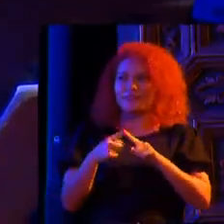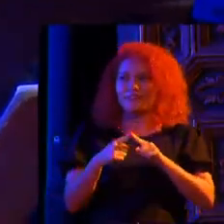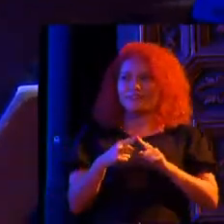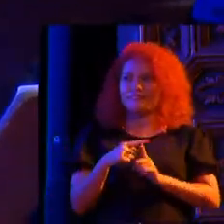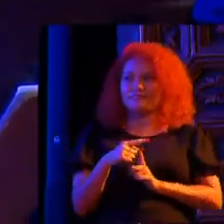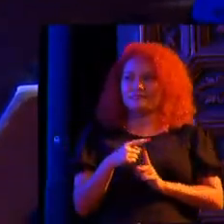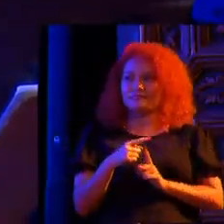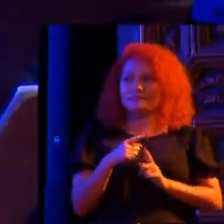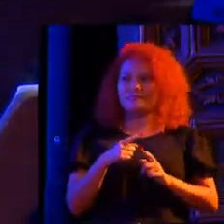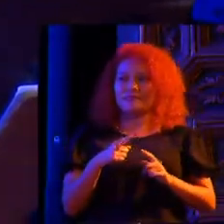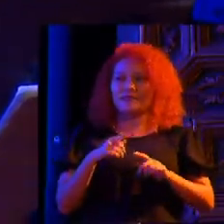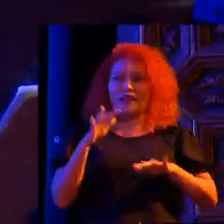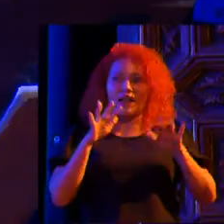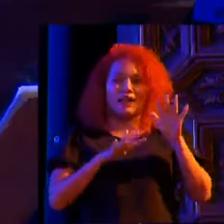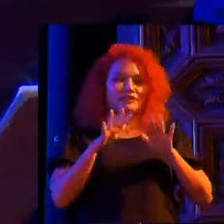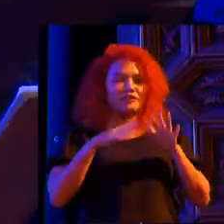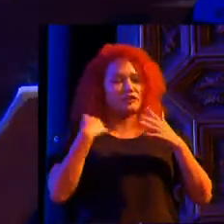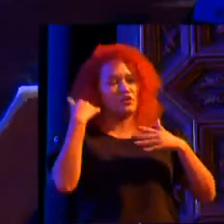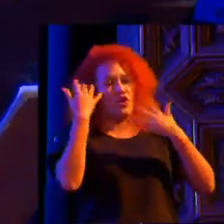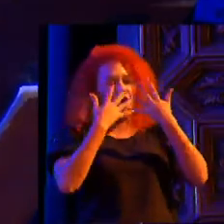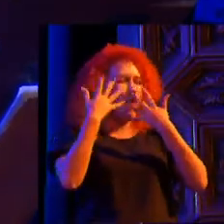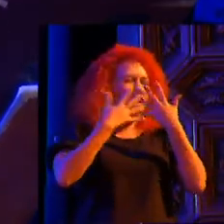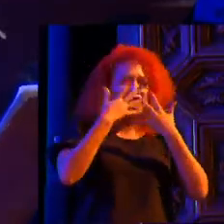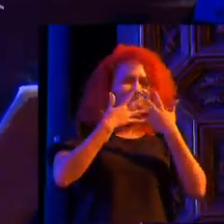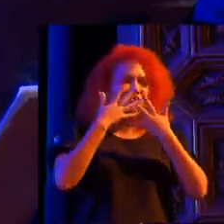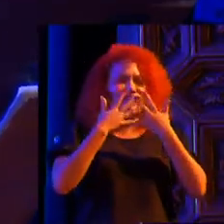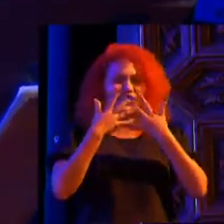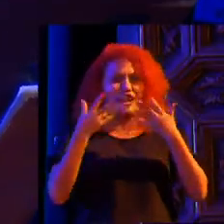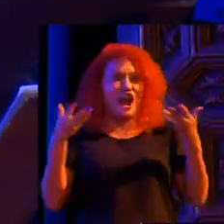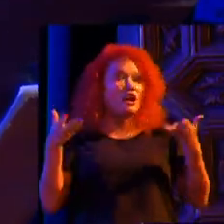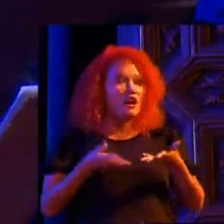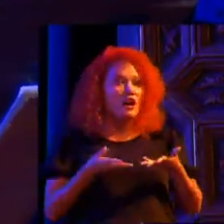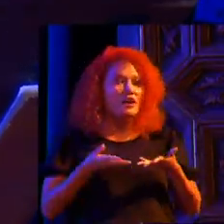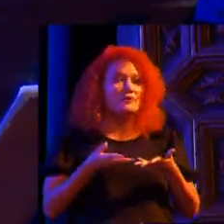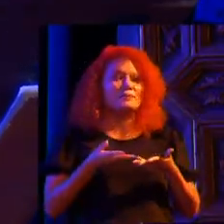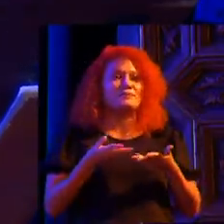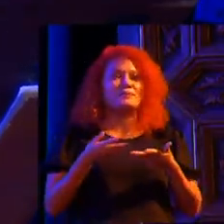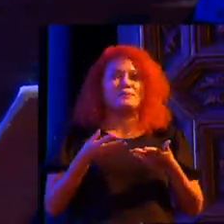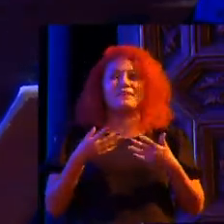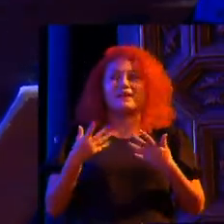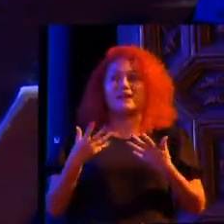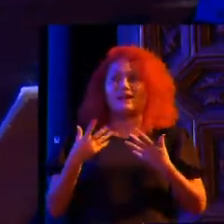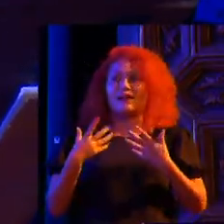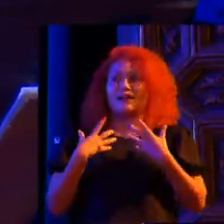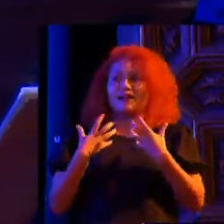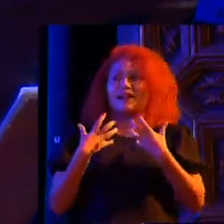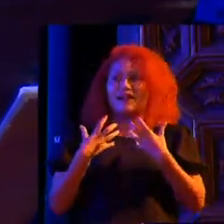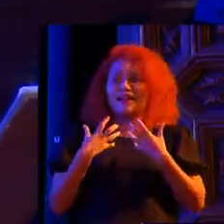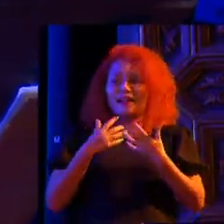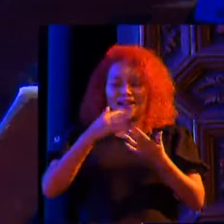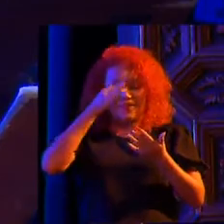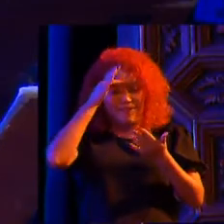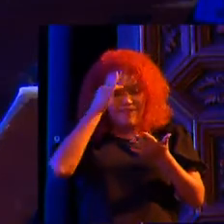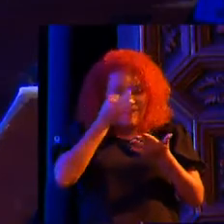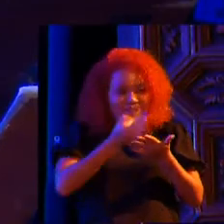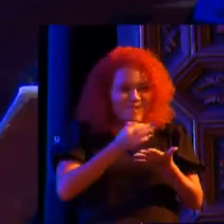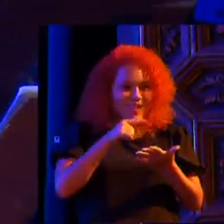as palavras às vezes me confundem no ao vivo, no agora, então quero me manter fiel às minhas